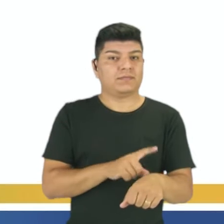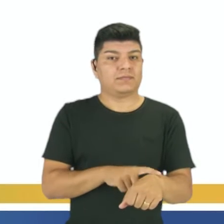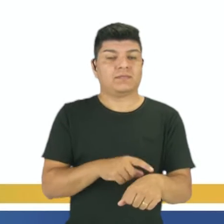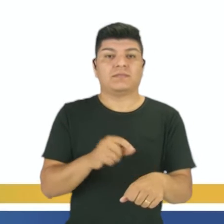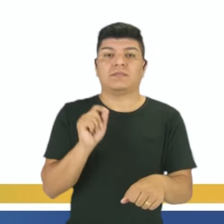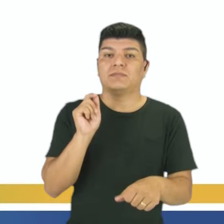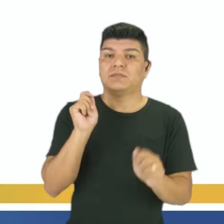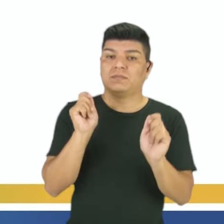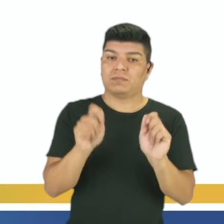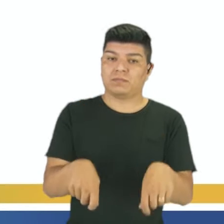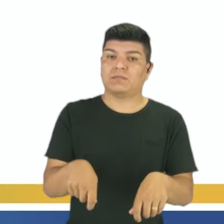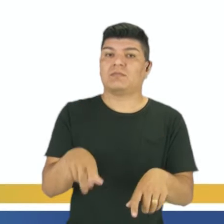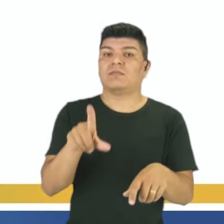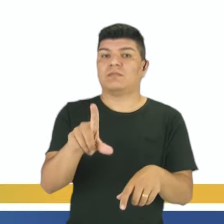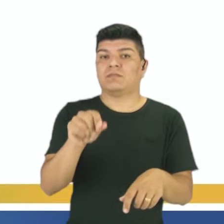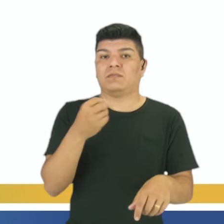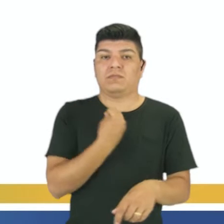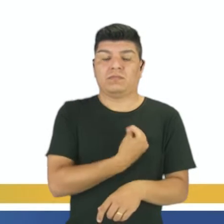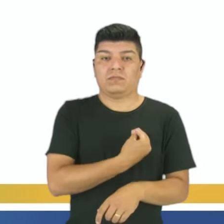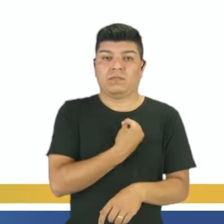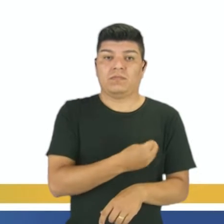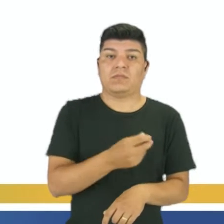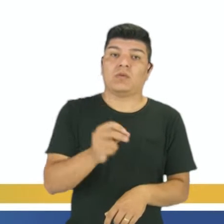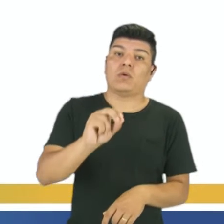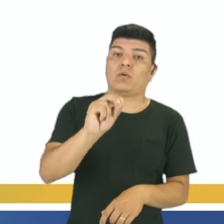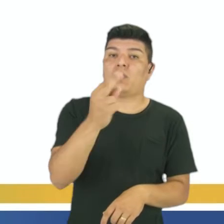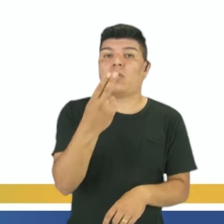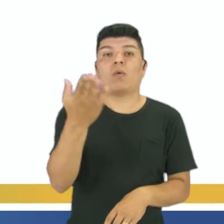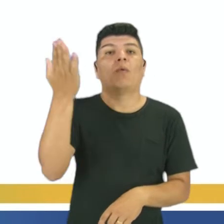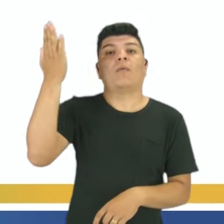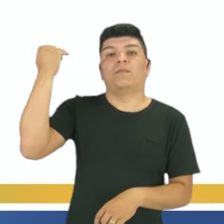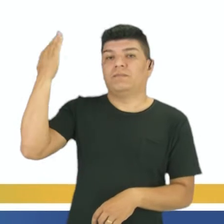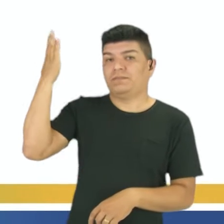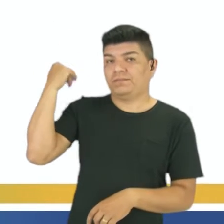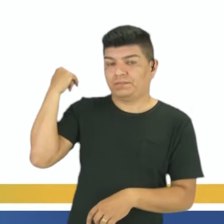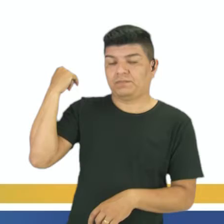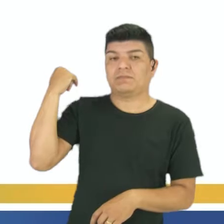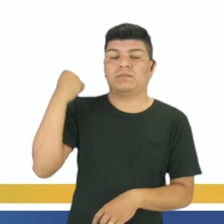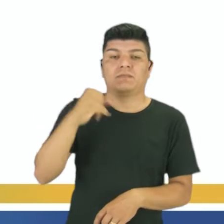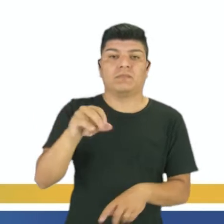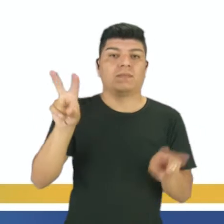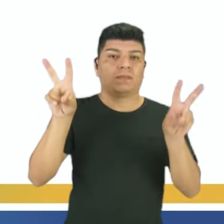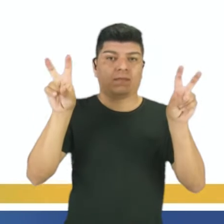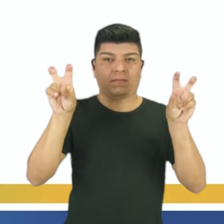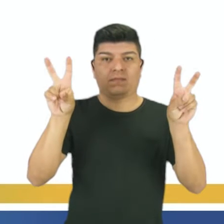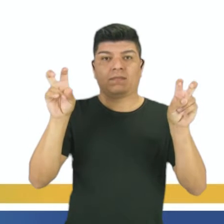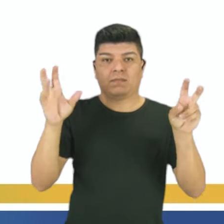você pode escolher falar tanto no presente como no passado. E se esse tema está em